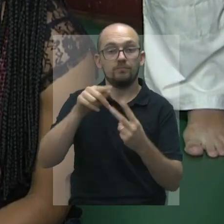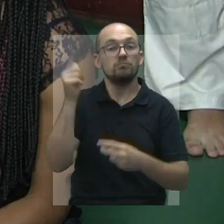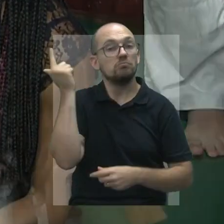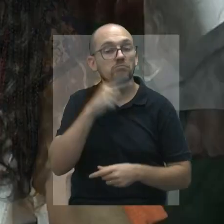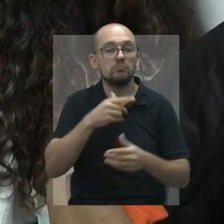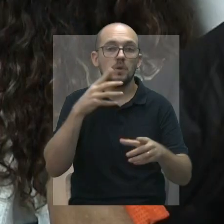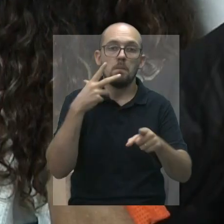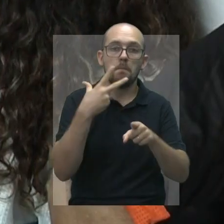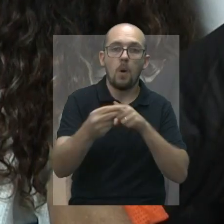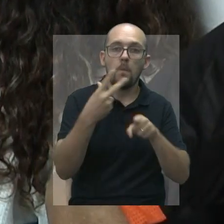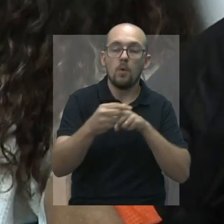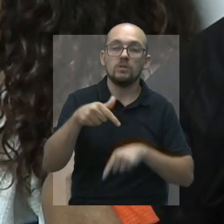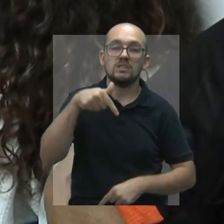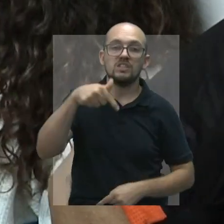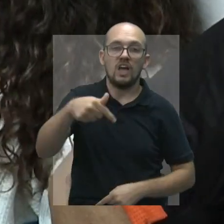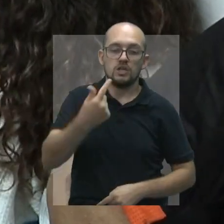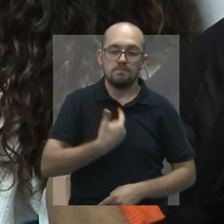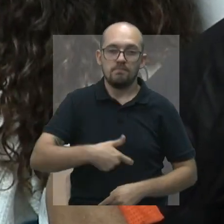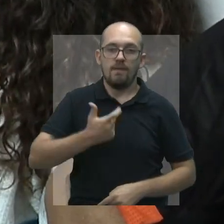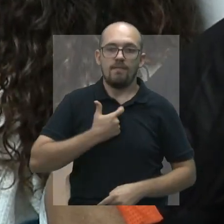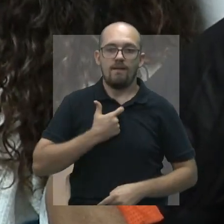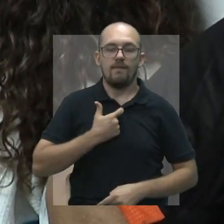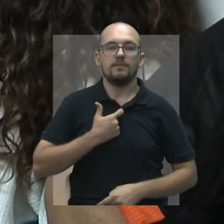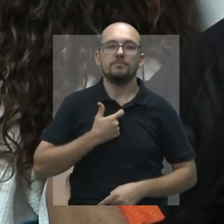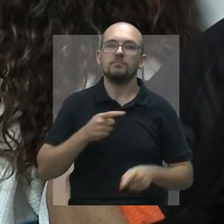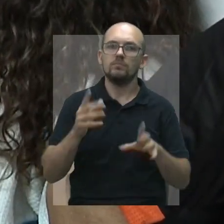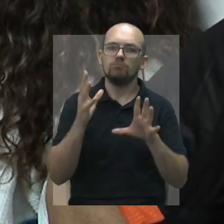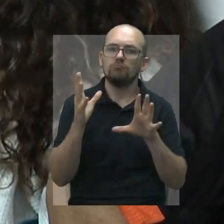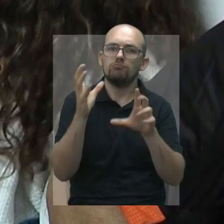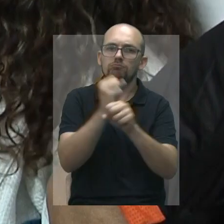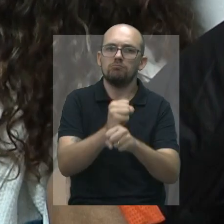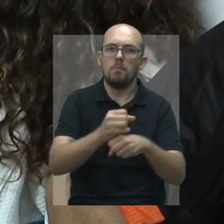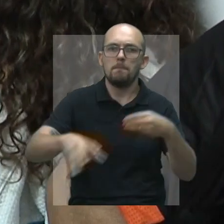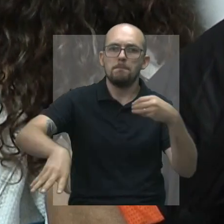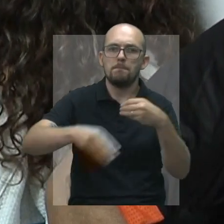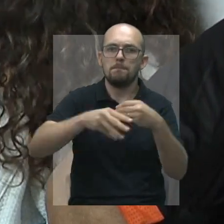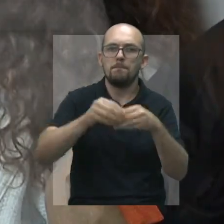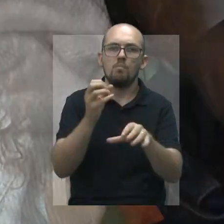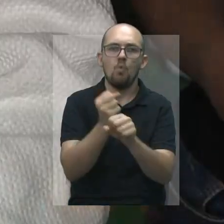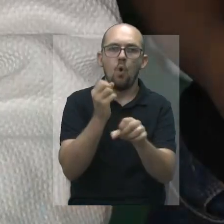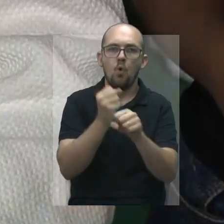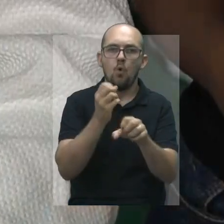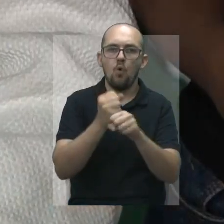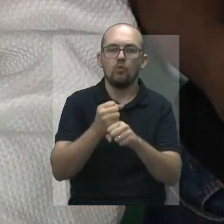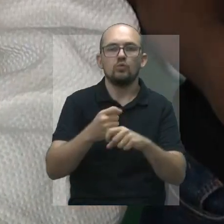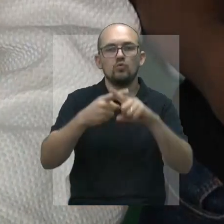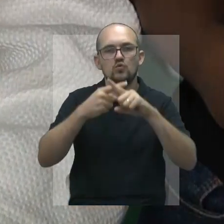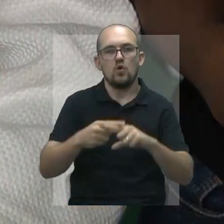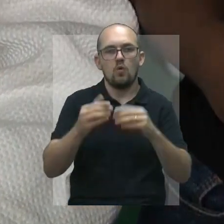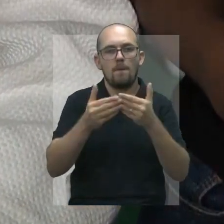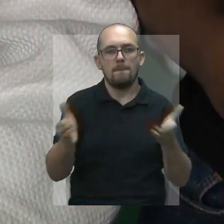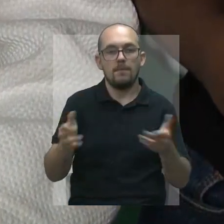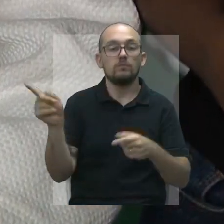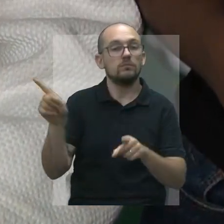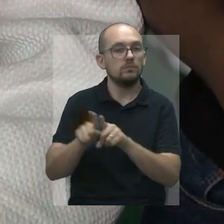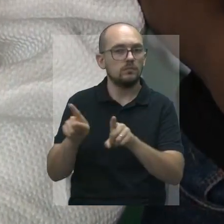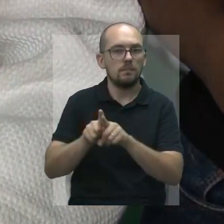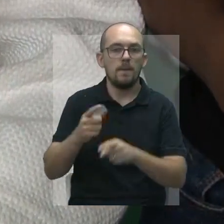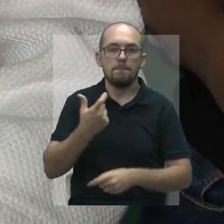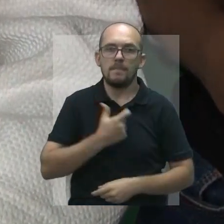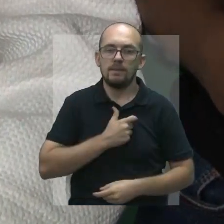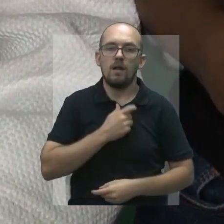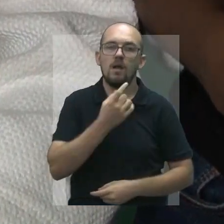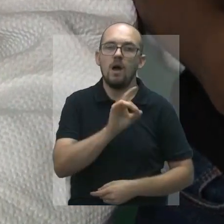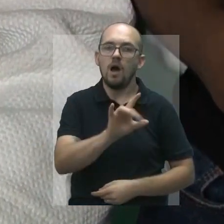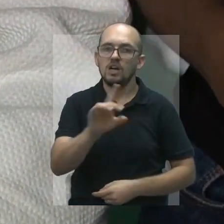7 medalhas, somando boa parte dos pontos conquistados pela cidade de Jaú nos Jogos Abertos. E teve medalhas individuais